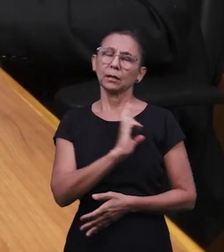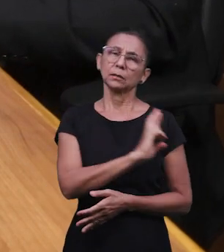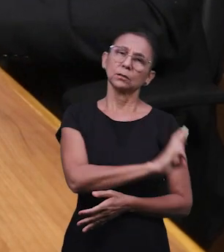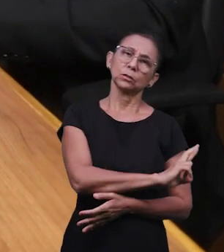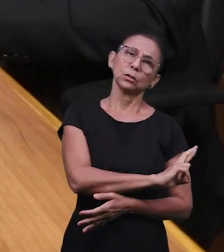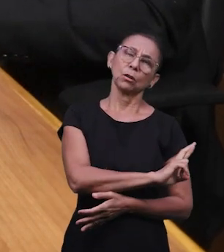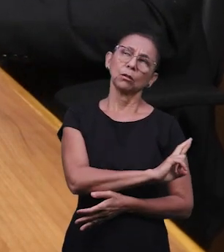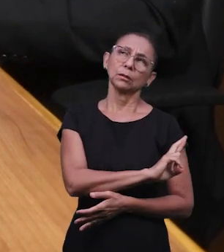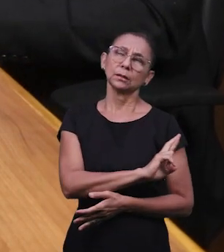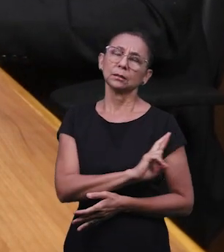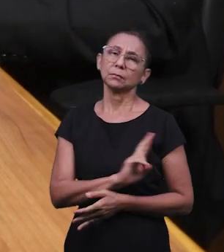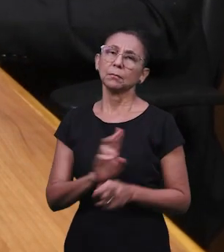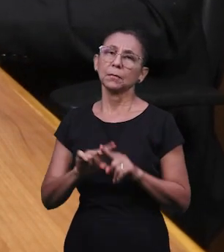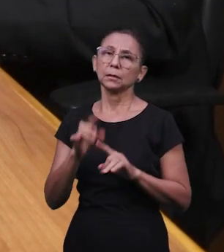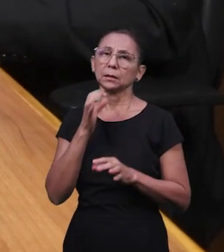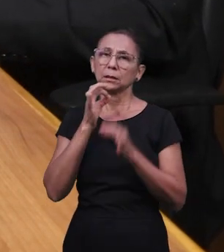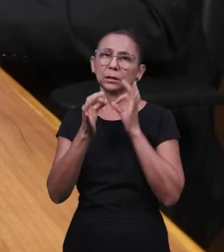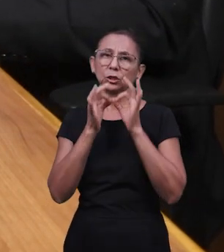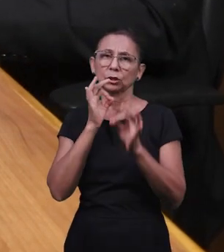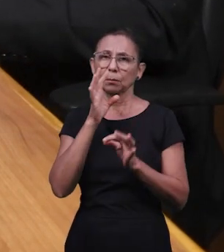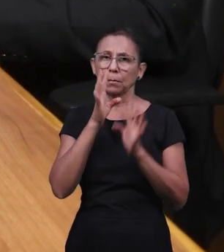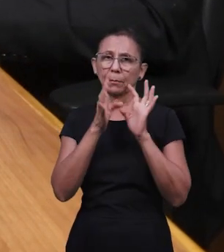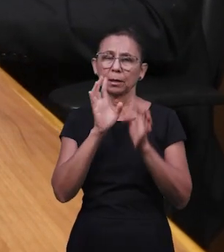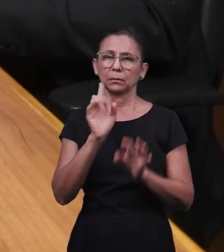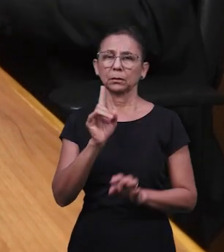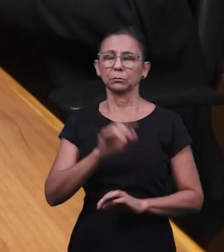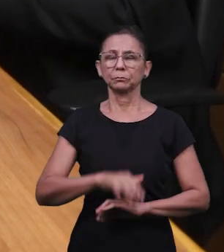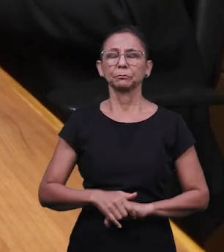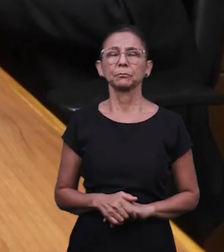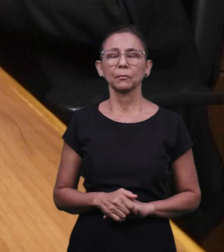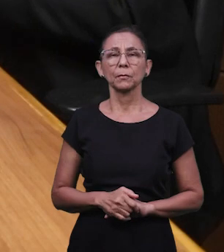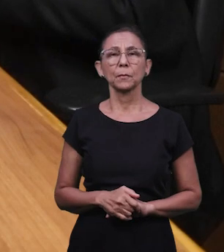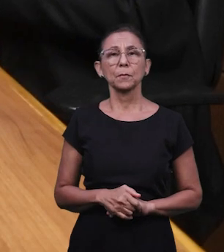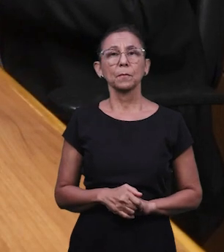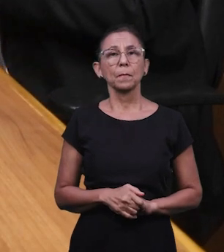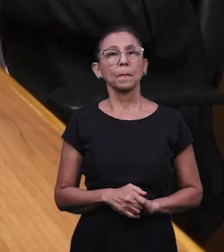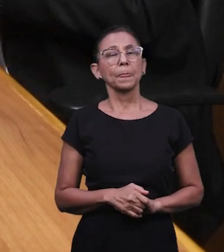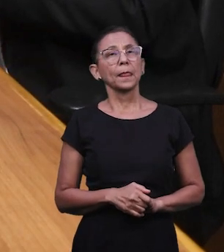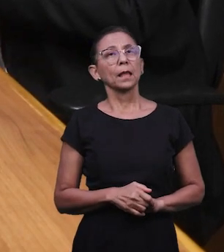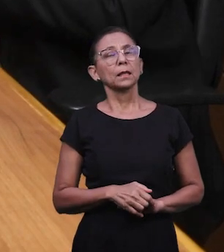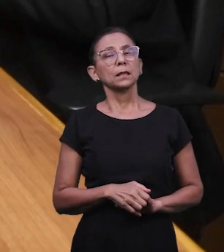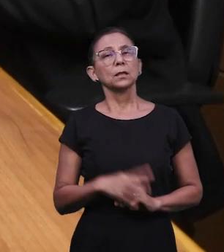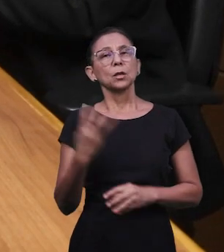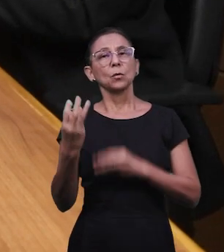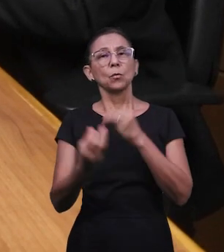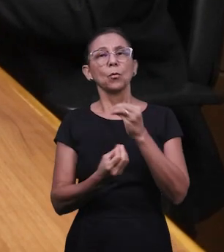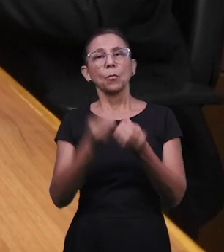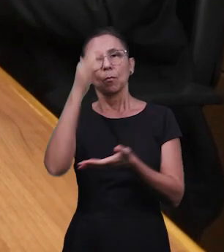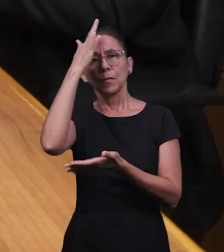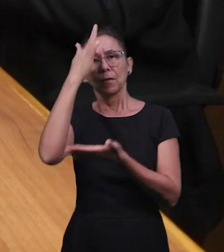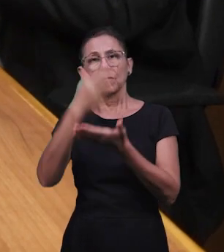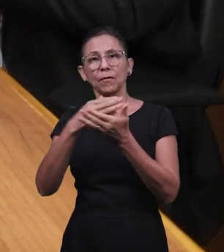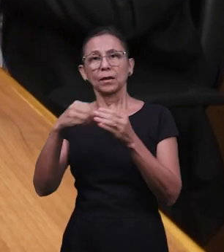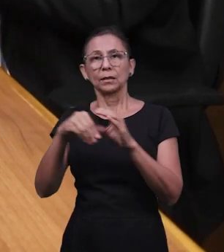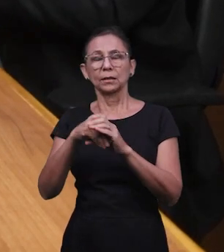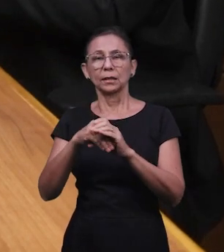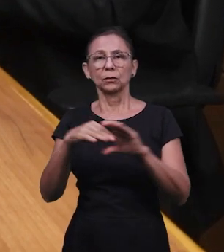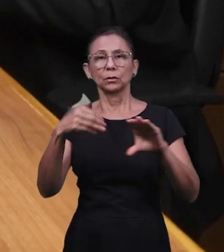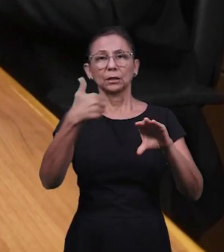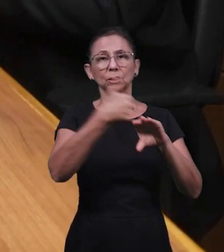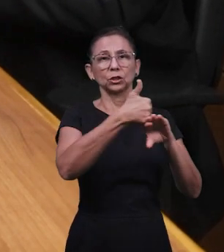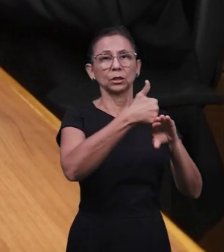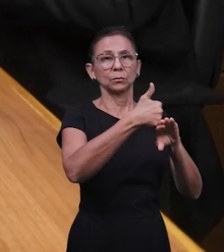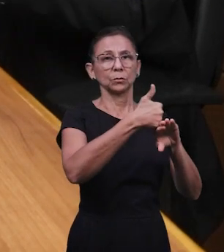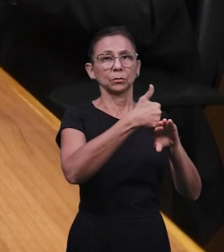até fazer aqui uma mudança desse termo de religião para cristianismo, né, porque vivemos um